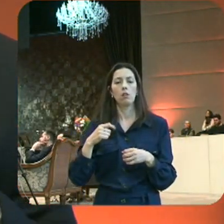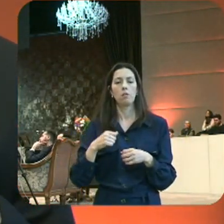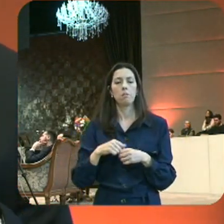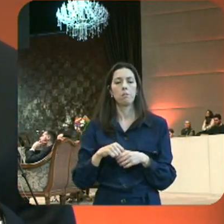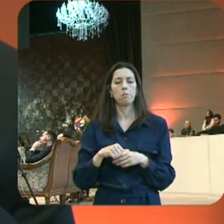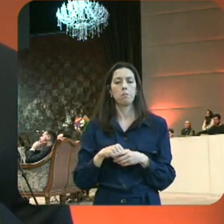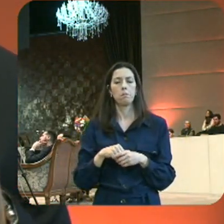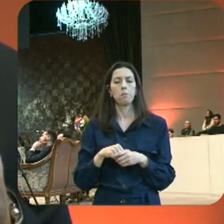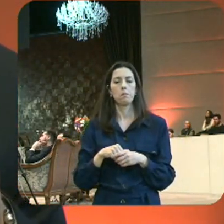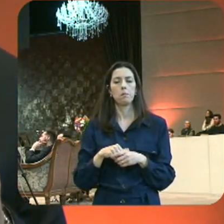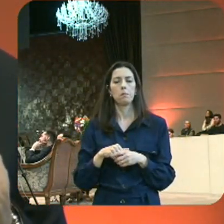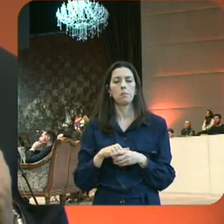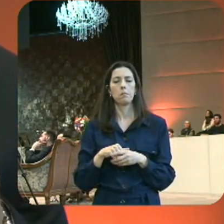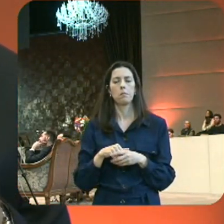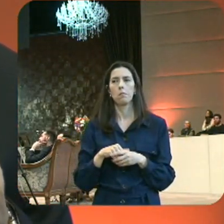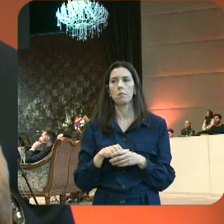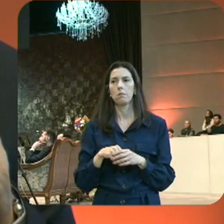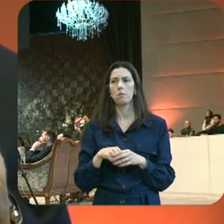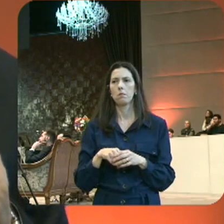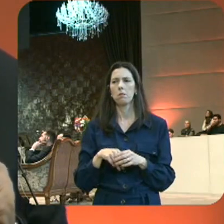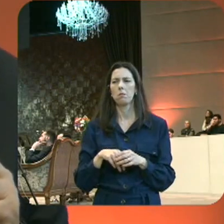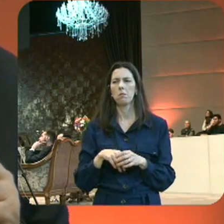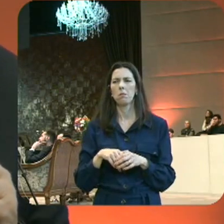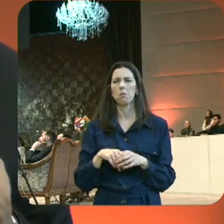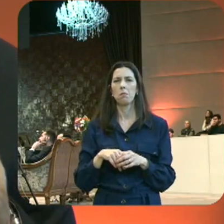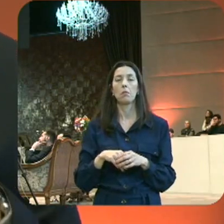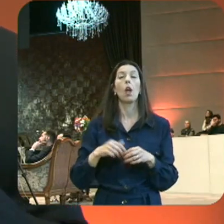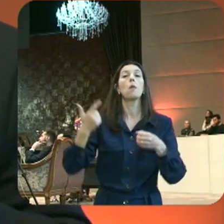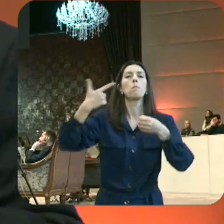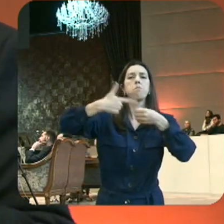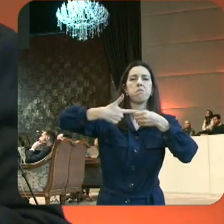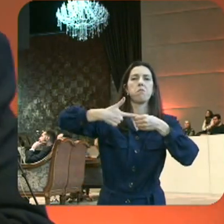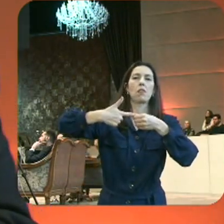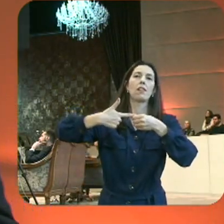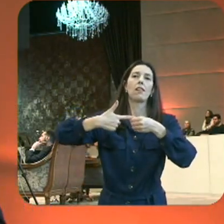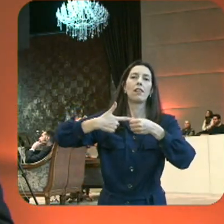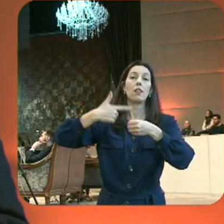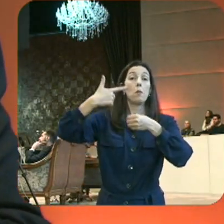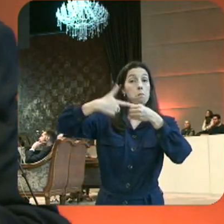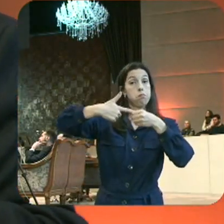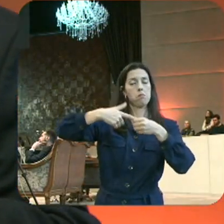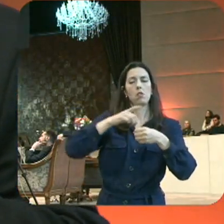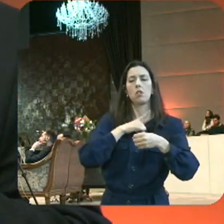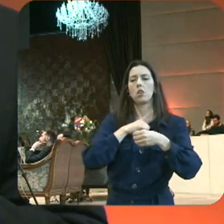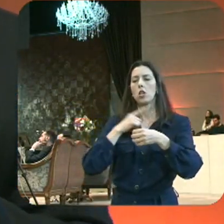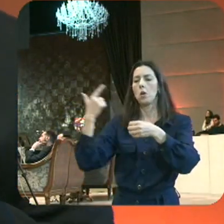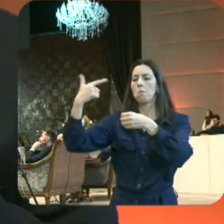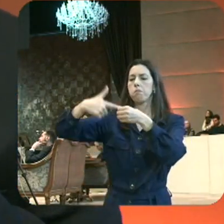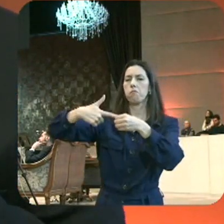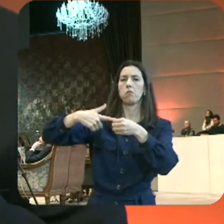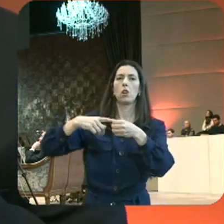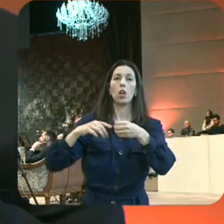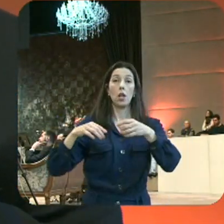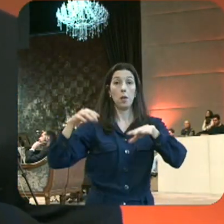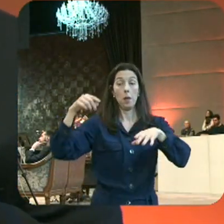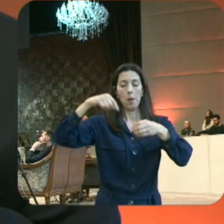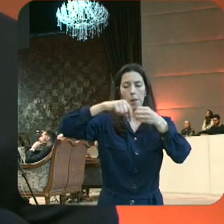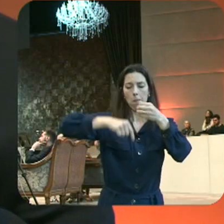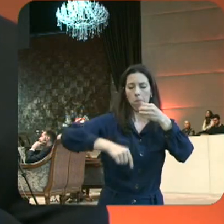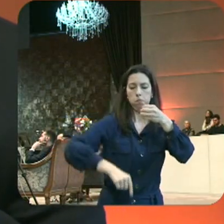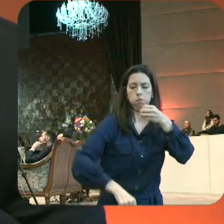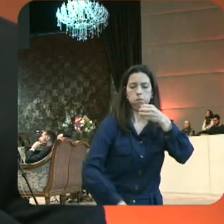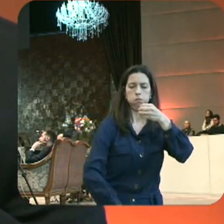de manuais, né? E um poço. E amarrado